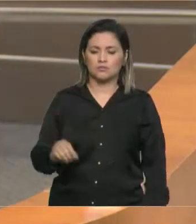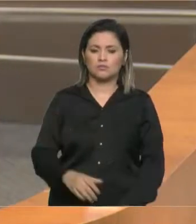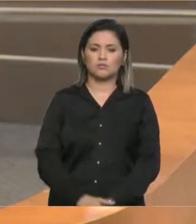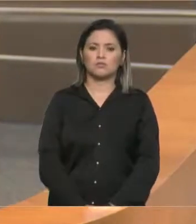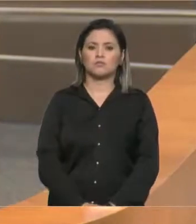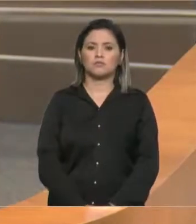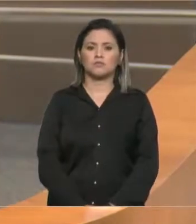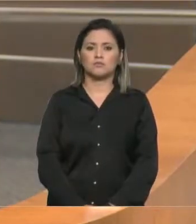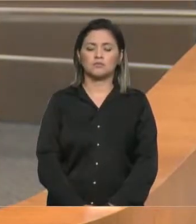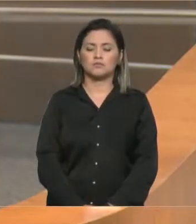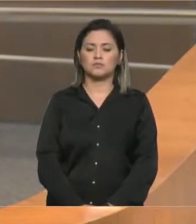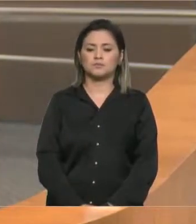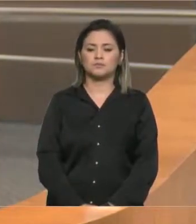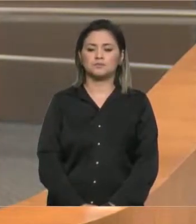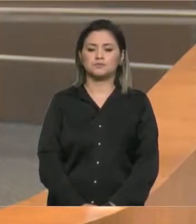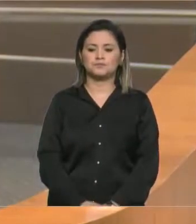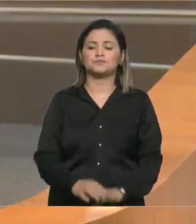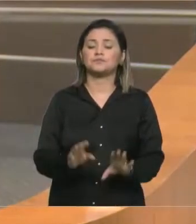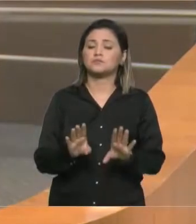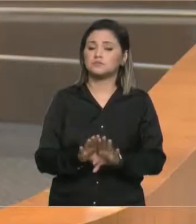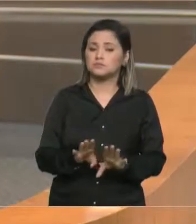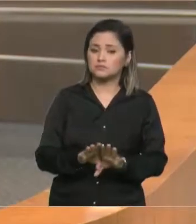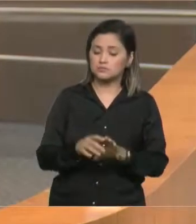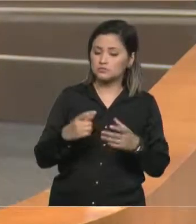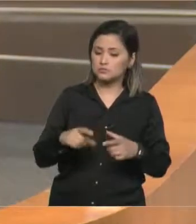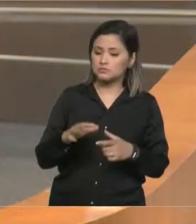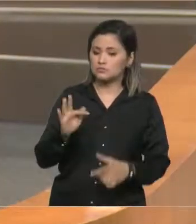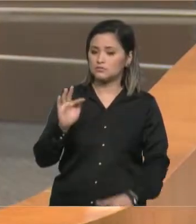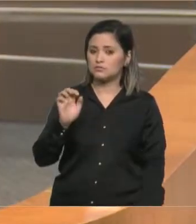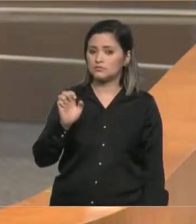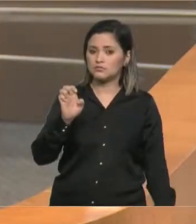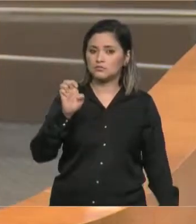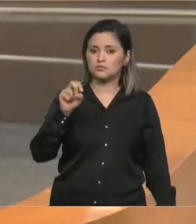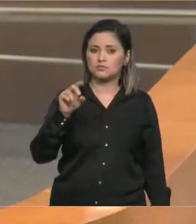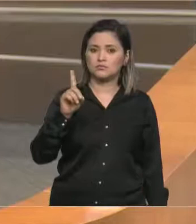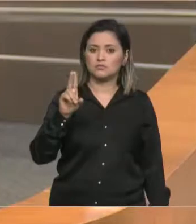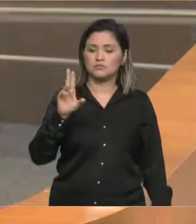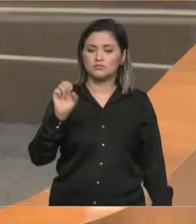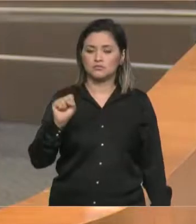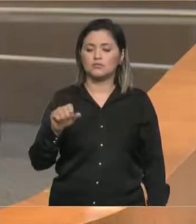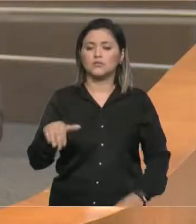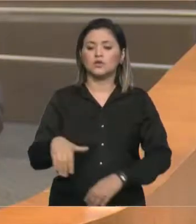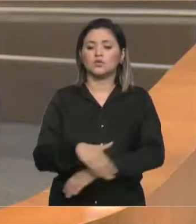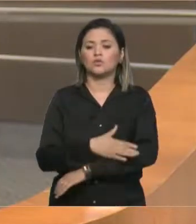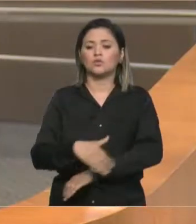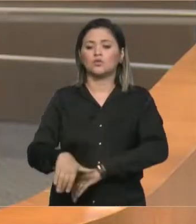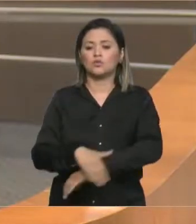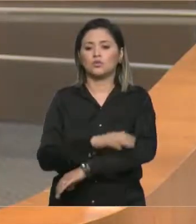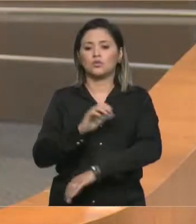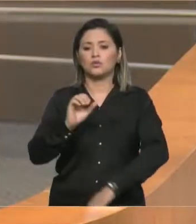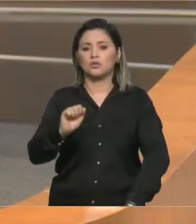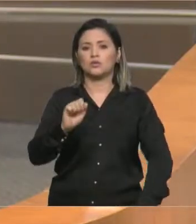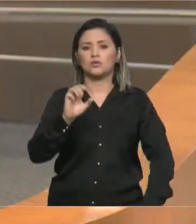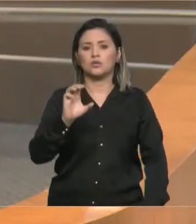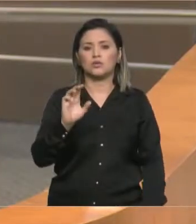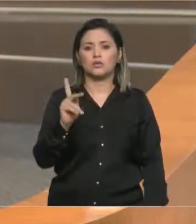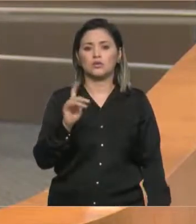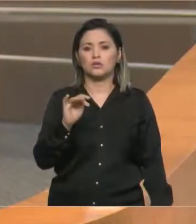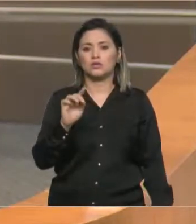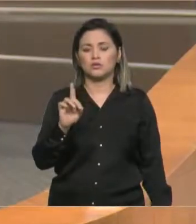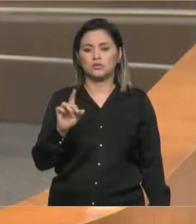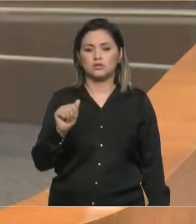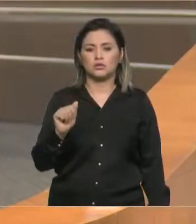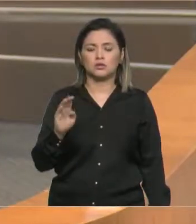em Deus, especialmente na rua Achide Abdala. Esta rua Achide Abdala está completamente acabada,